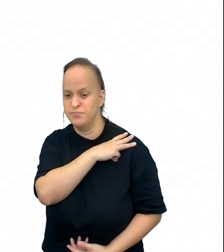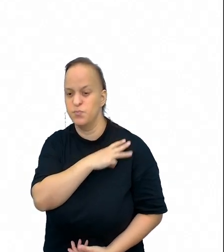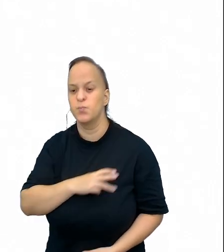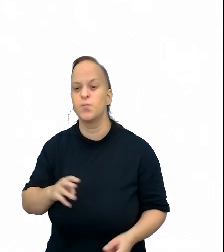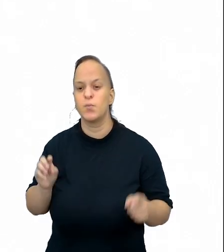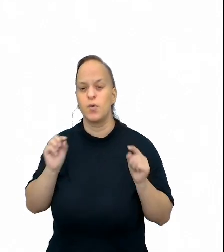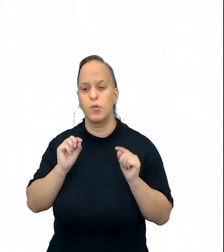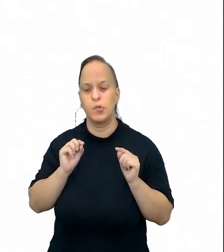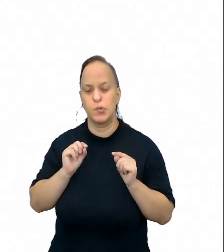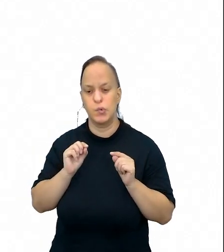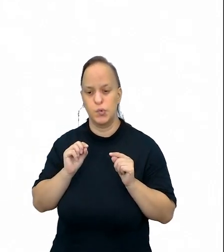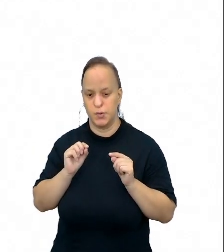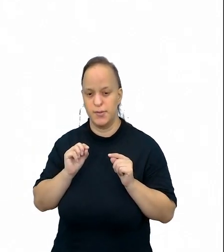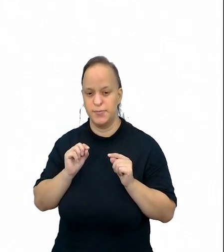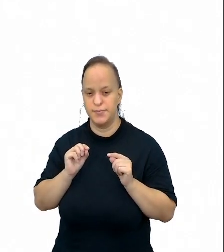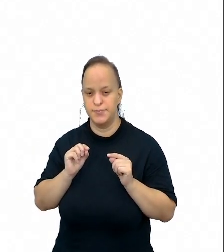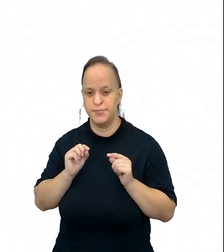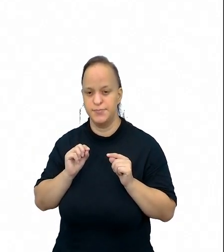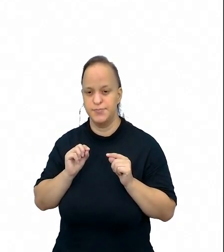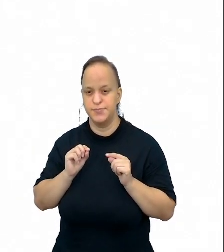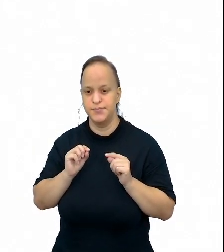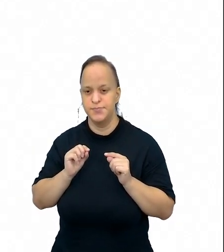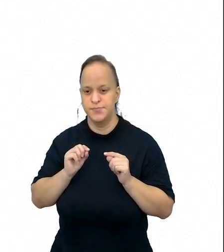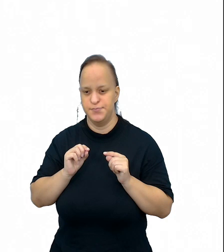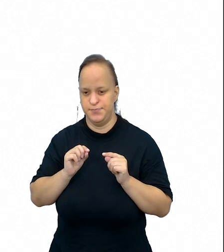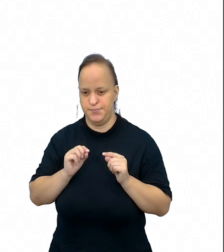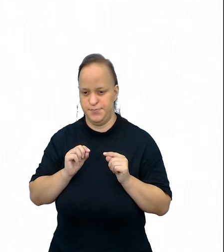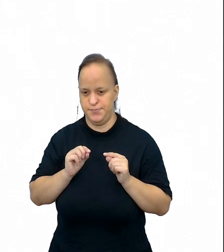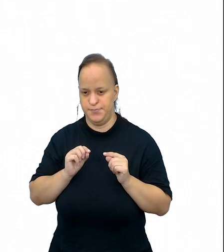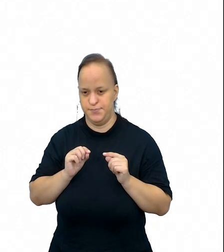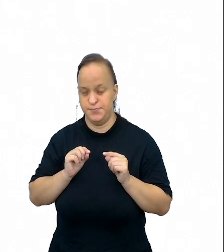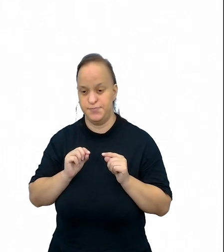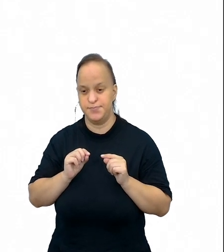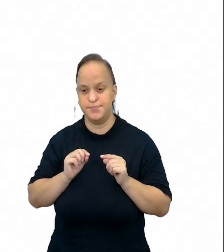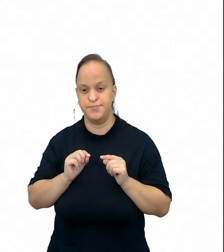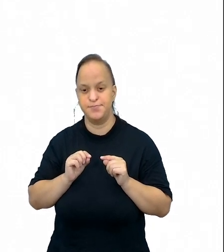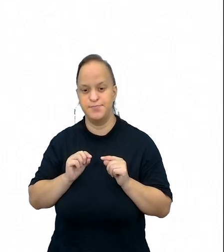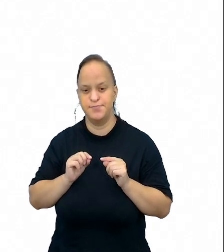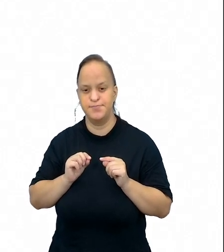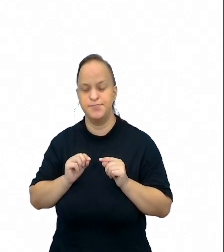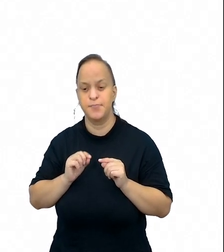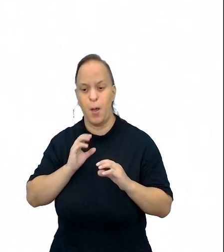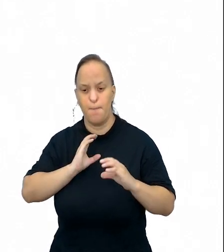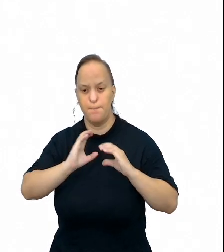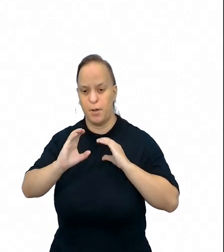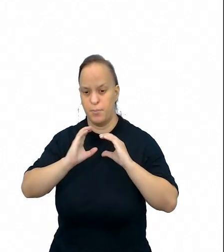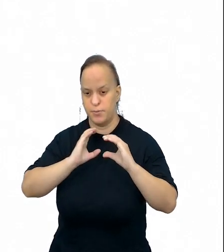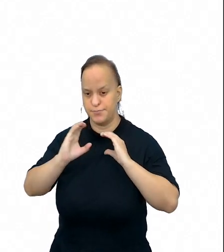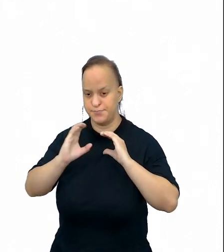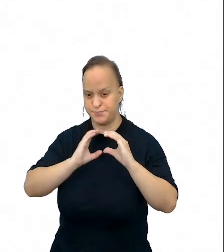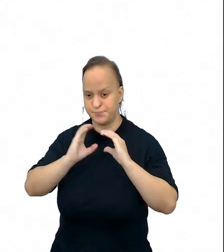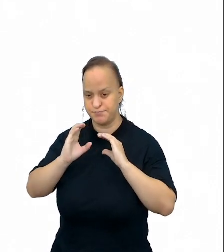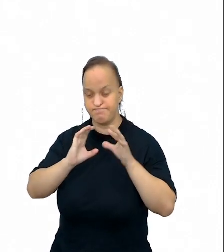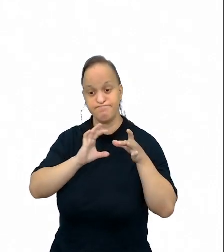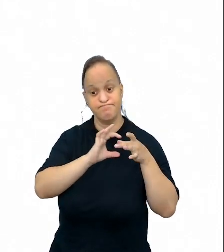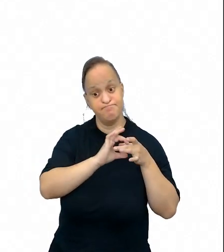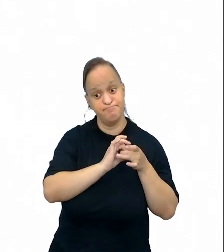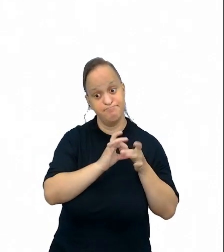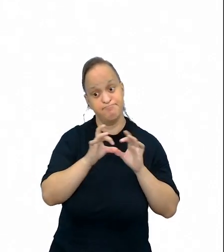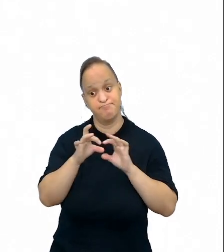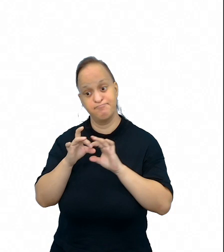situação comunicativa, o objeto de conhecimento, contextos e interlocutores. Nesta aula